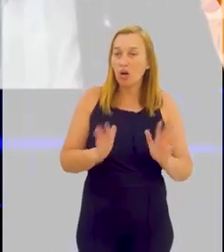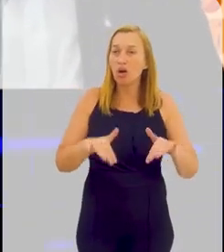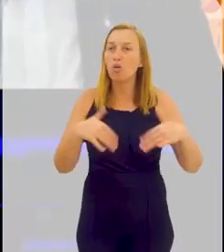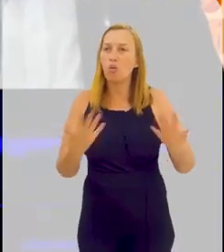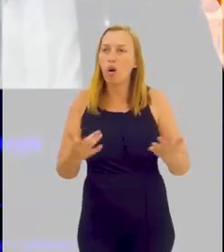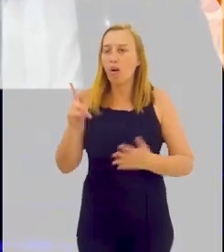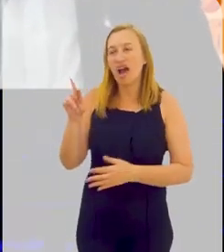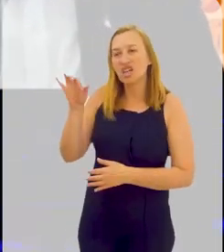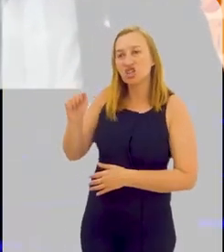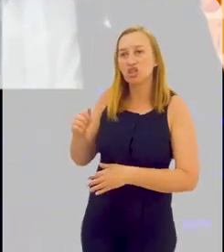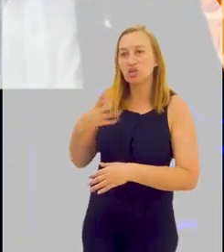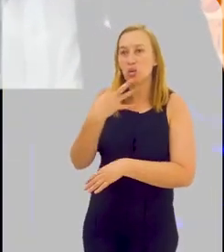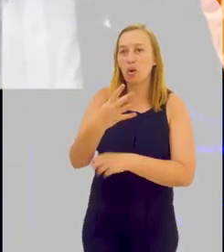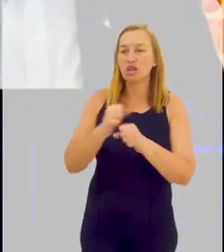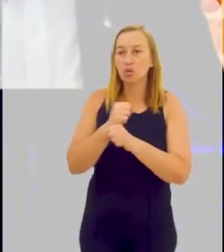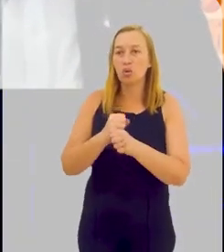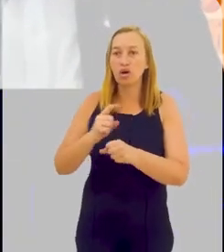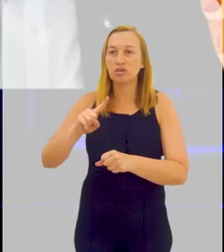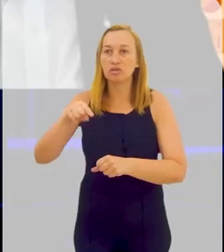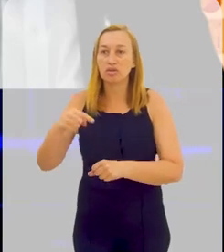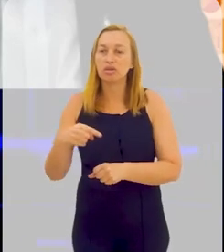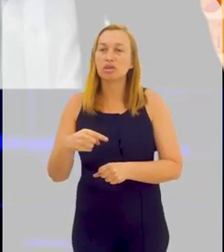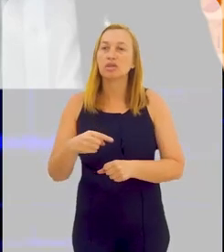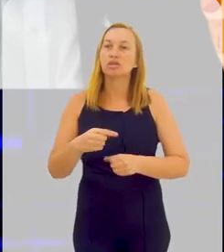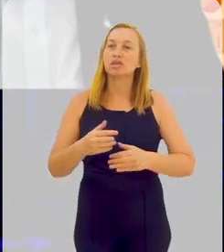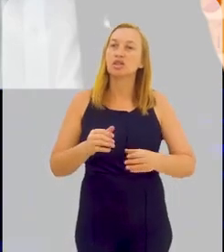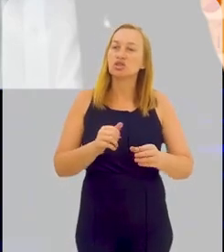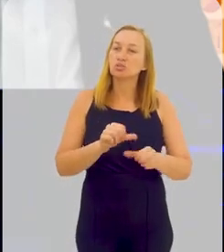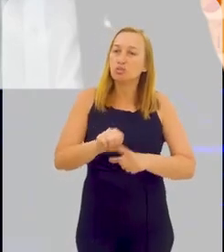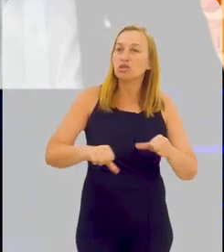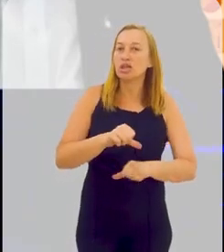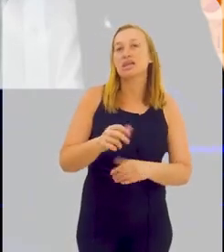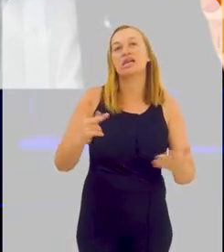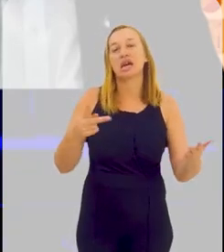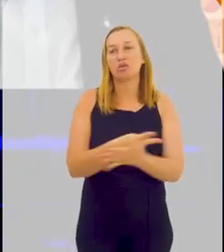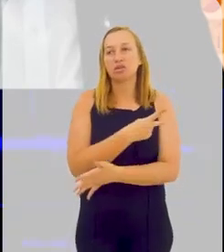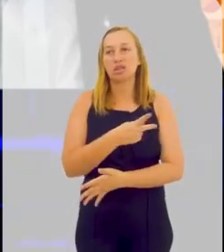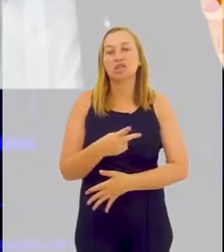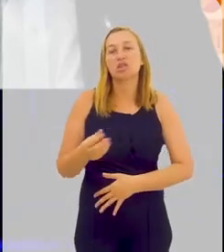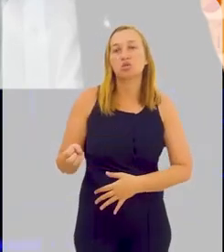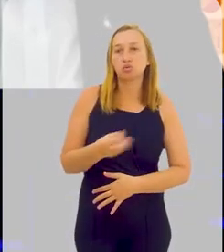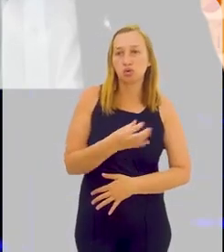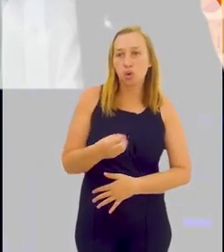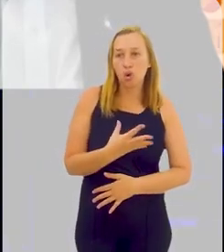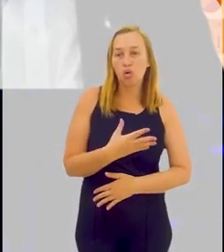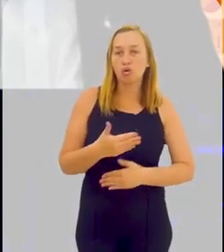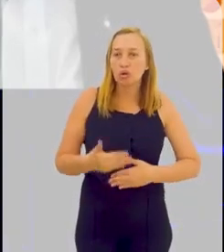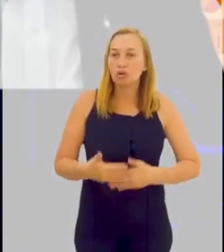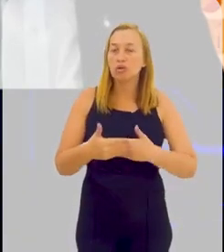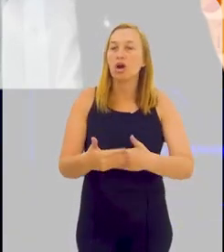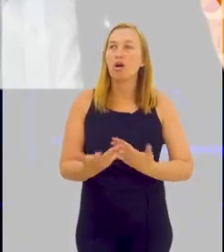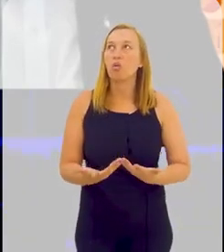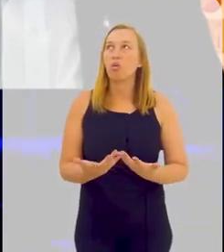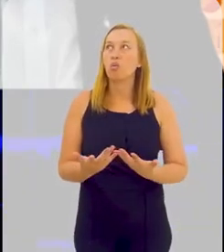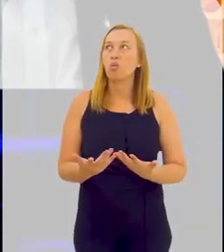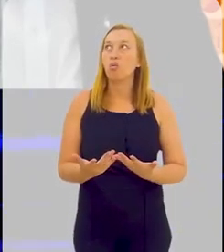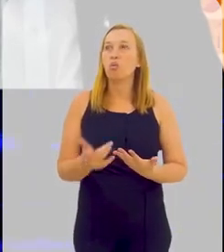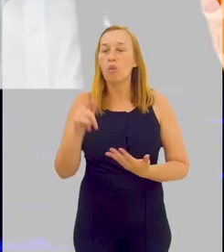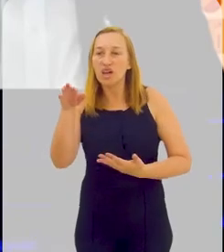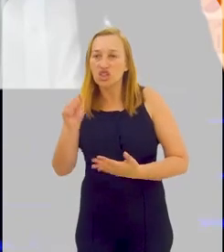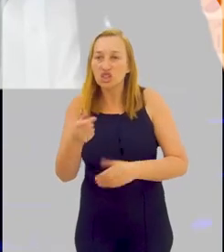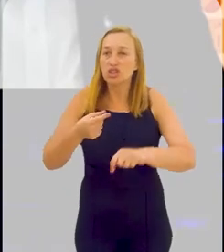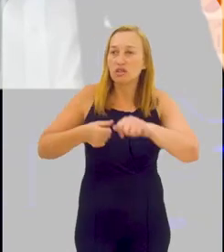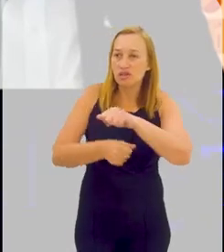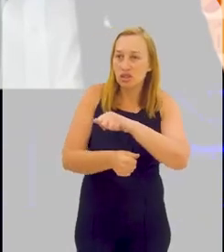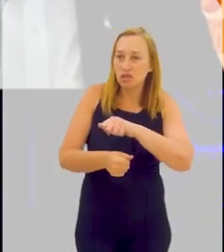Janeiro. Agora, qual é a agenda dos próximos 4 anos, das mudanças que aconteceram mais recentemente e que impulsionaram aí